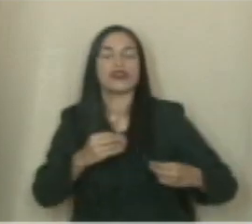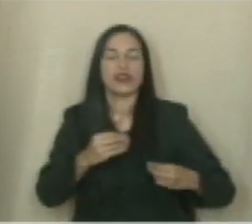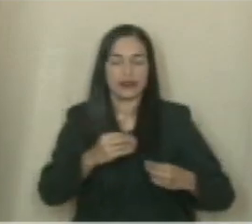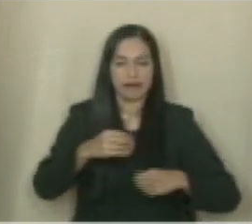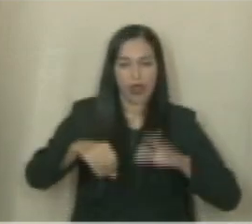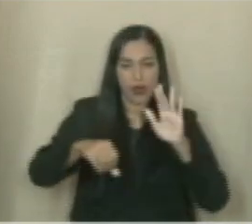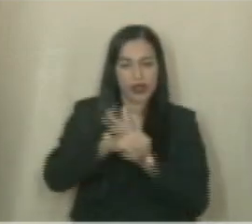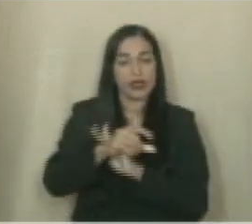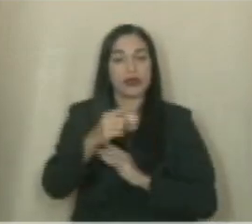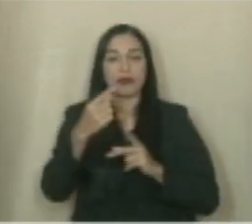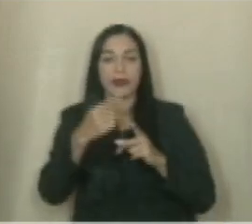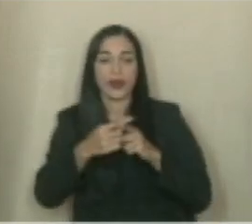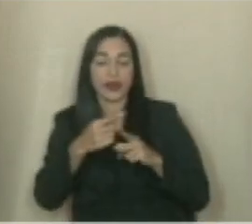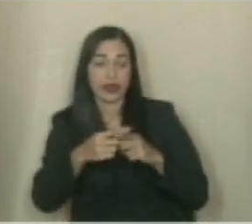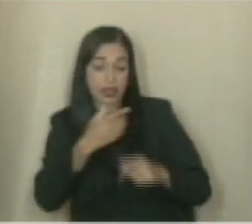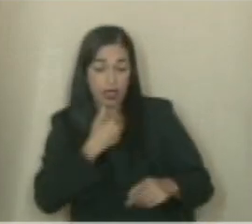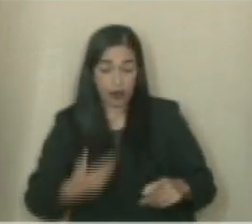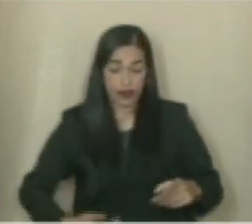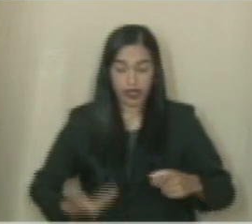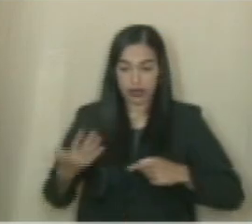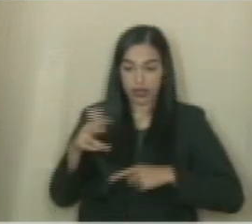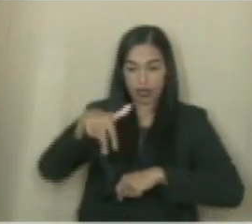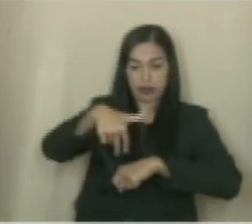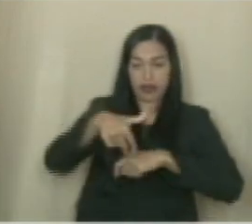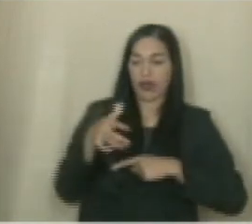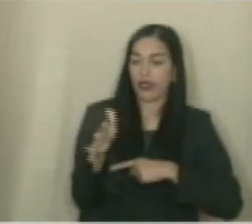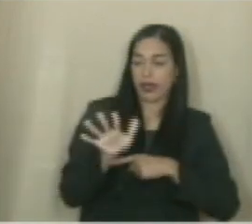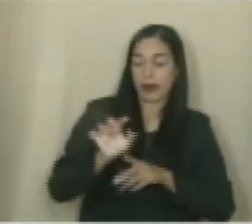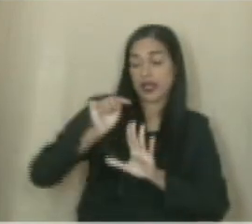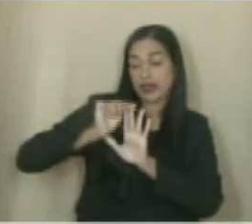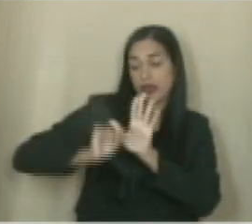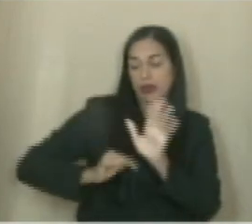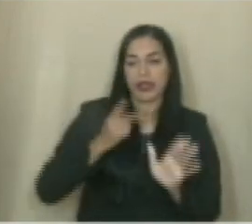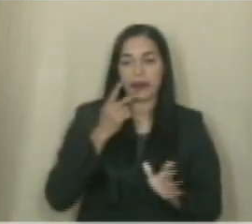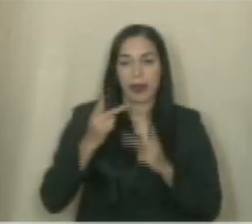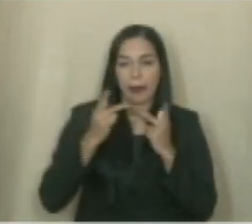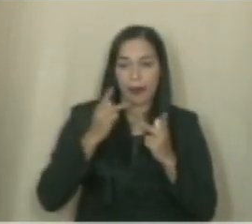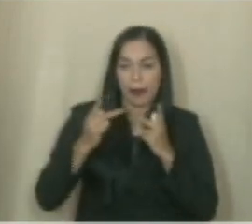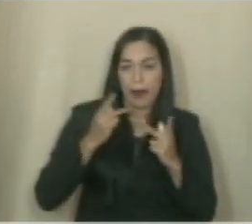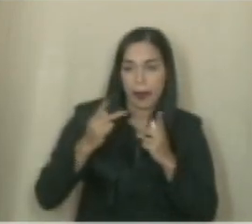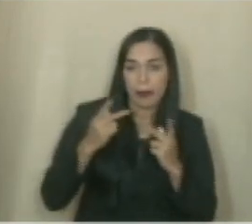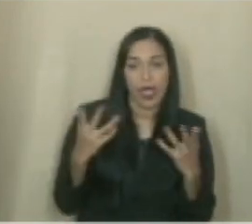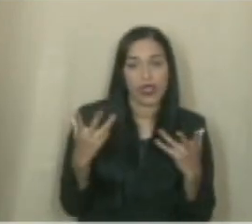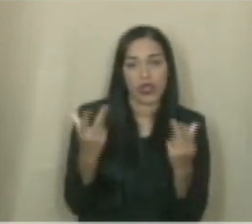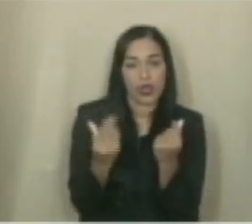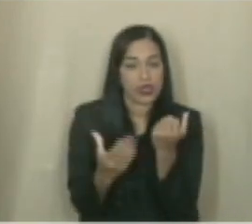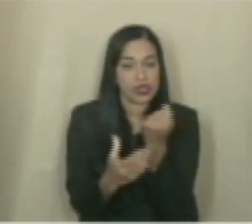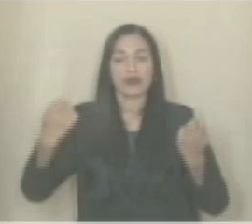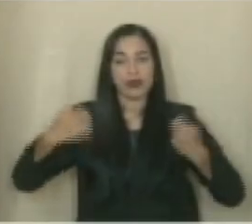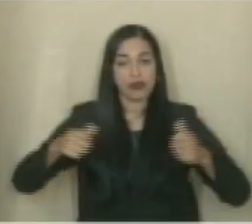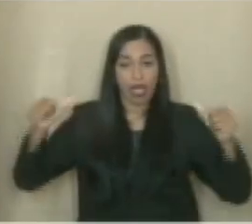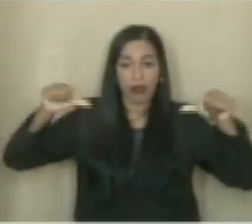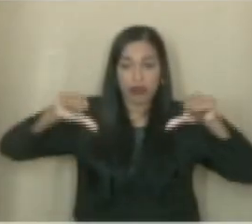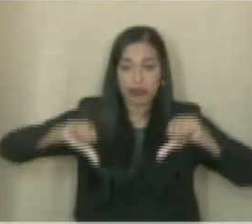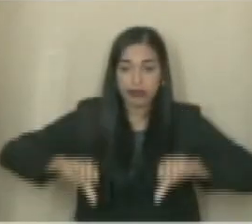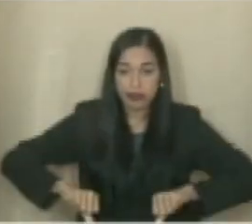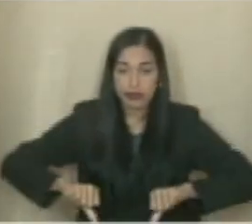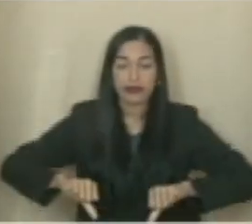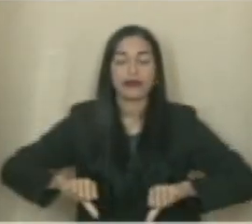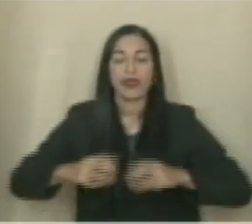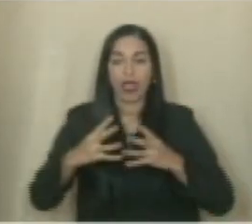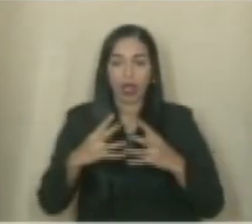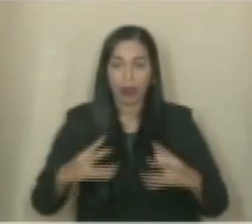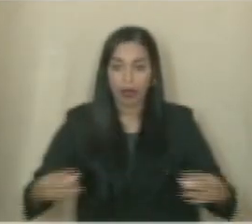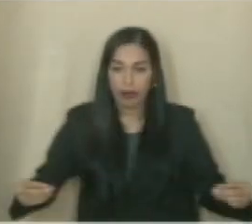faz falácias quando apresenta um plano, todos pela segurança, e que ninguém participa. E aqui,